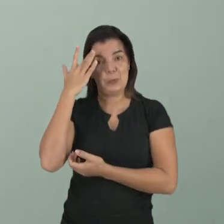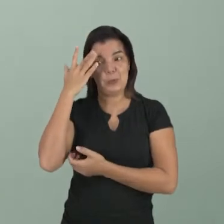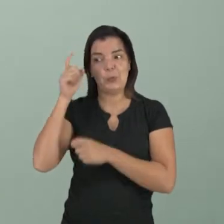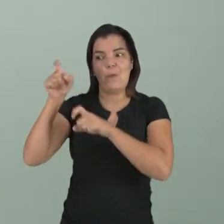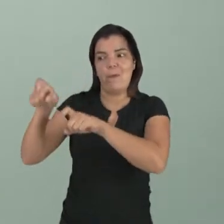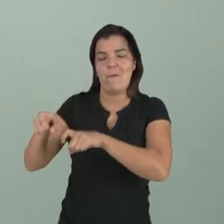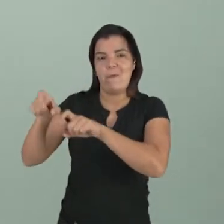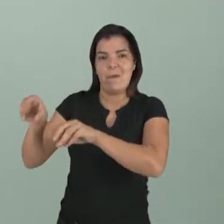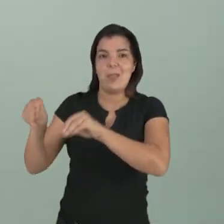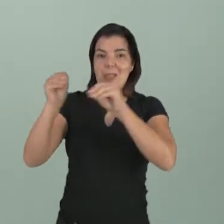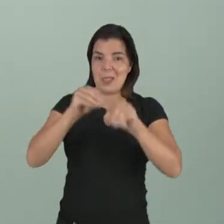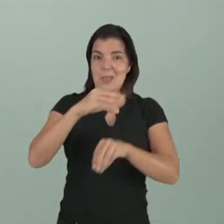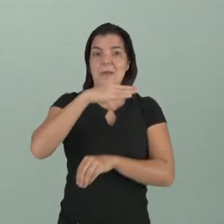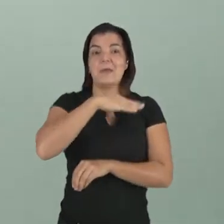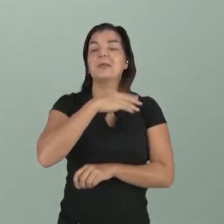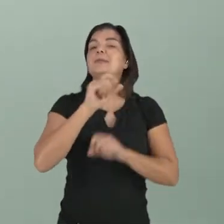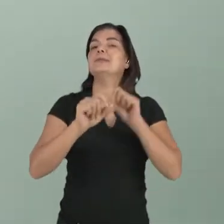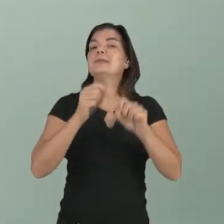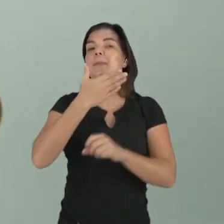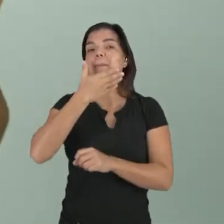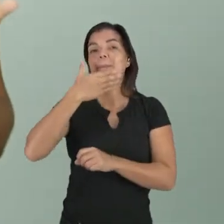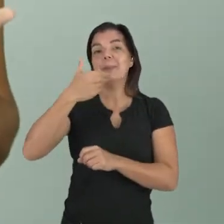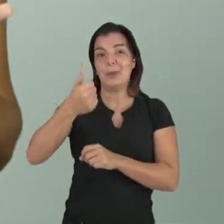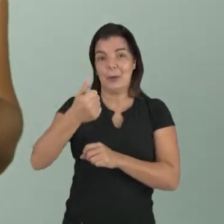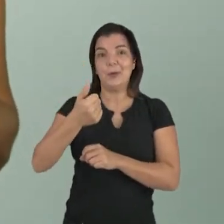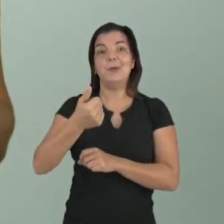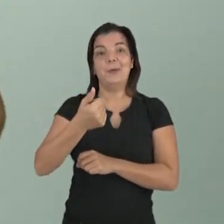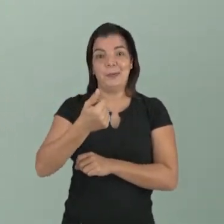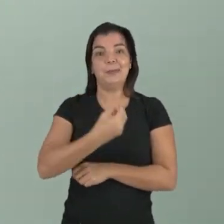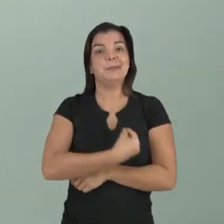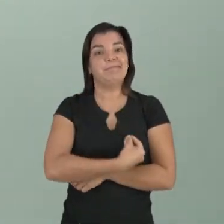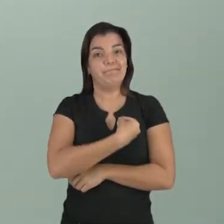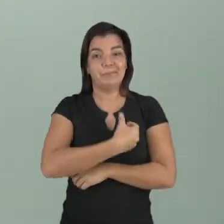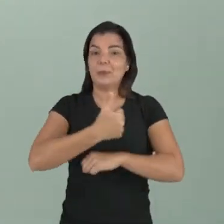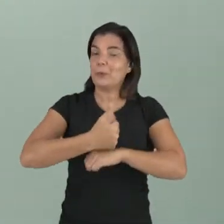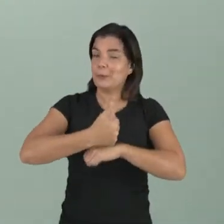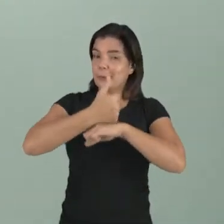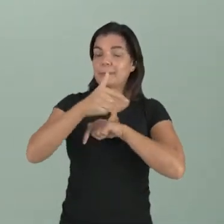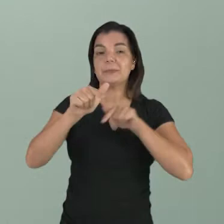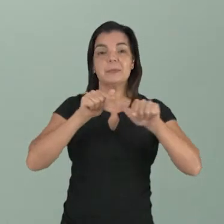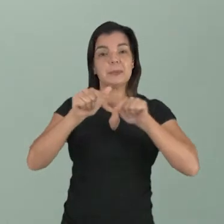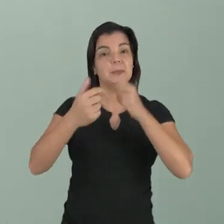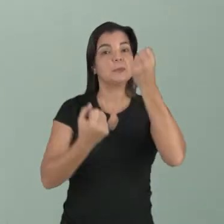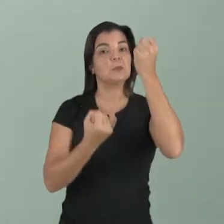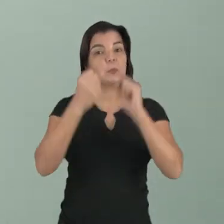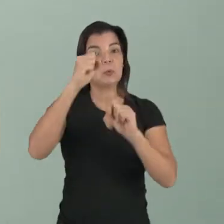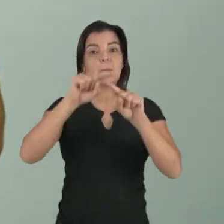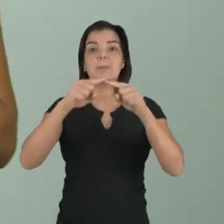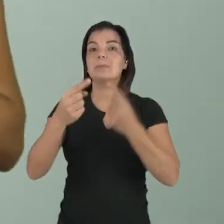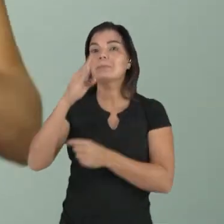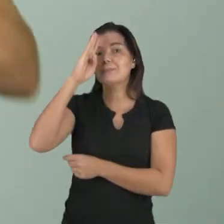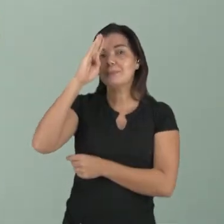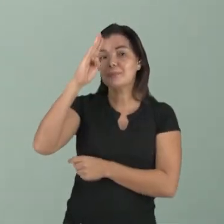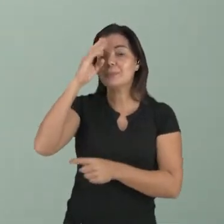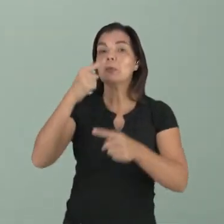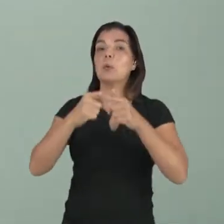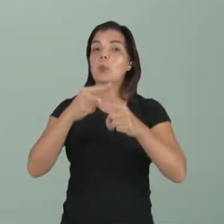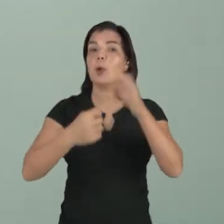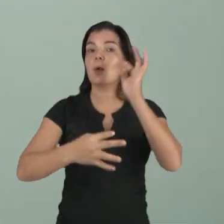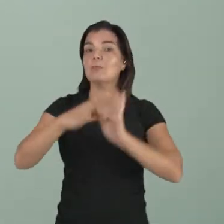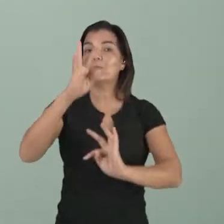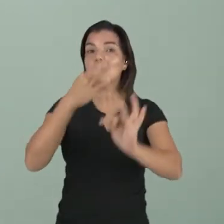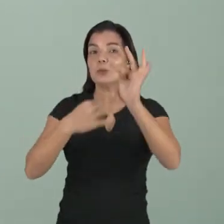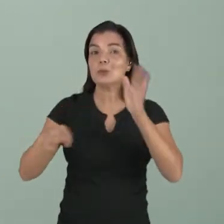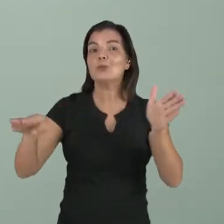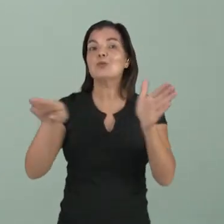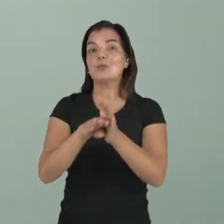campo para a cidade porque foram em busca de melhores condições de vida, eles queriam trabalhar nas indústrias, mas principalmente porque a tecnologia